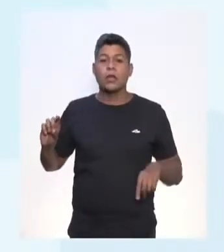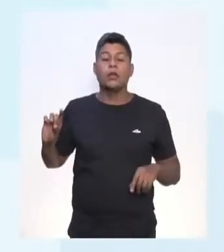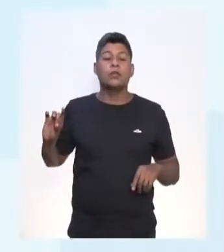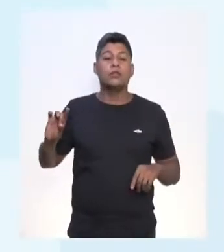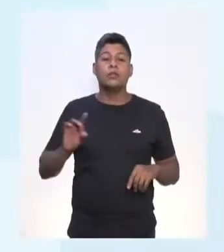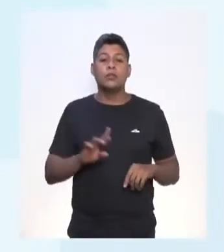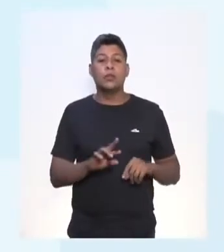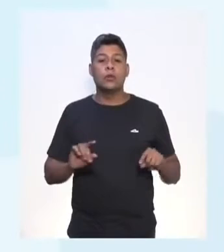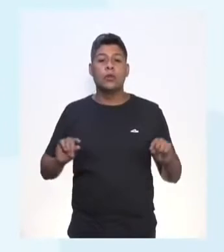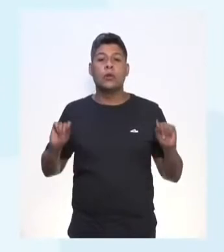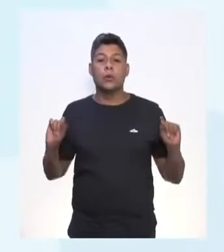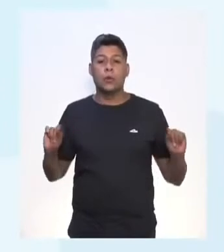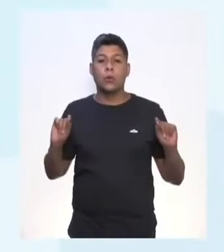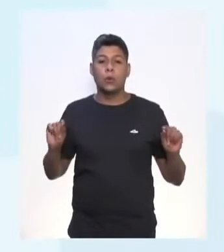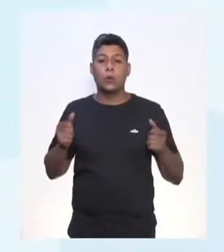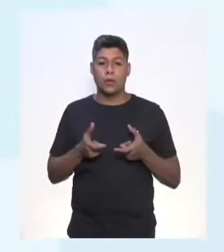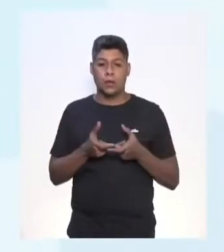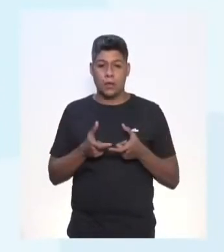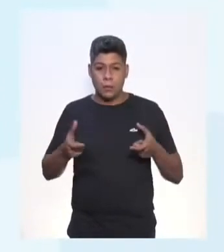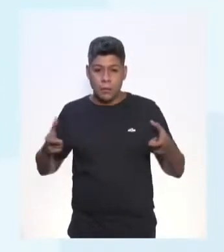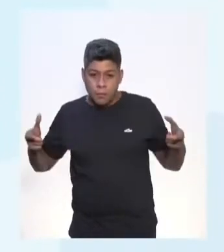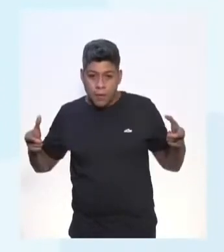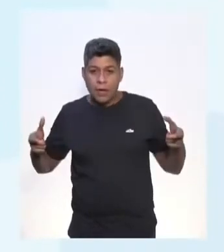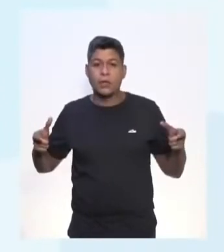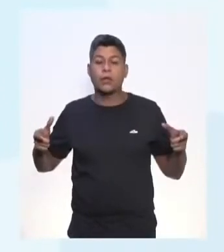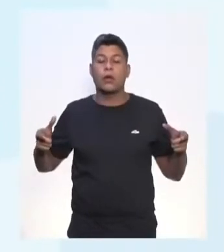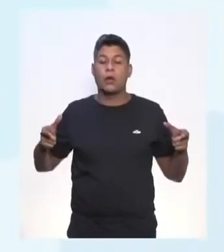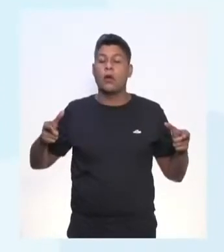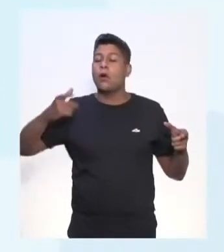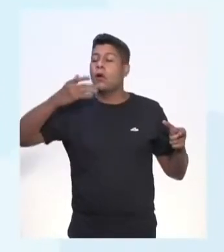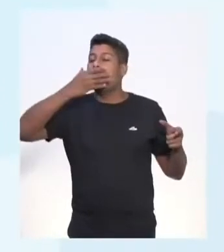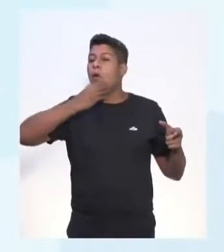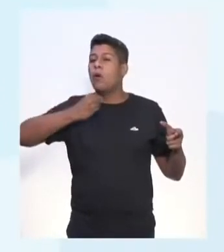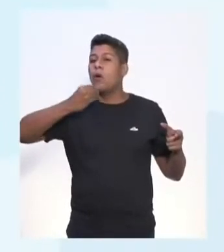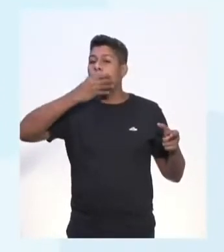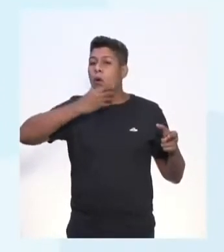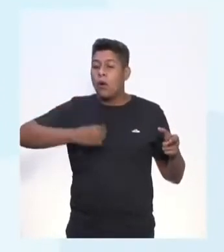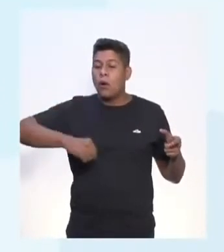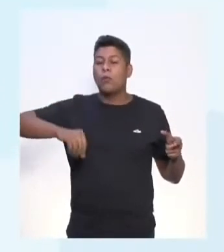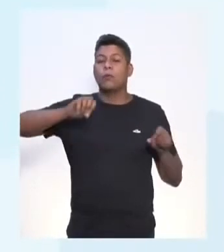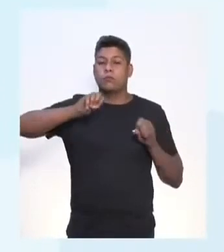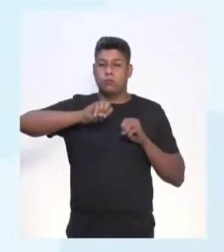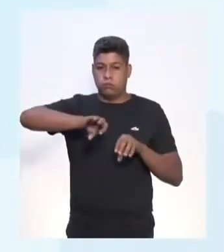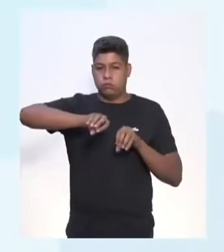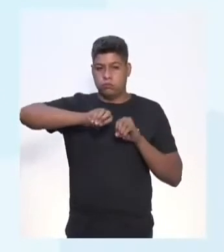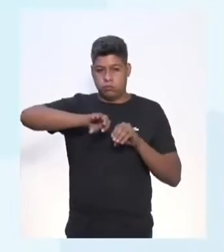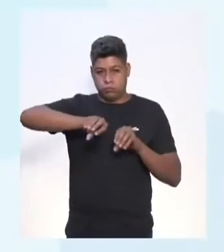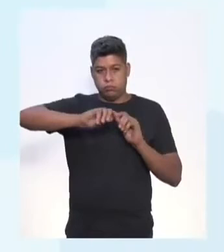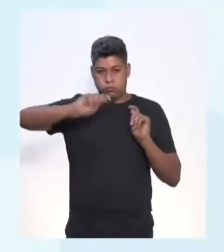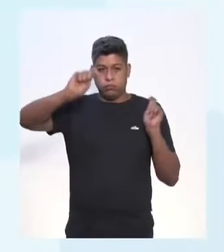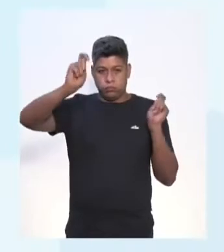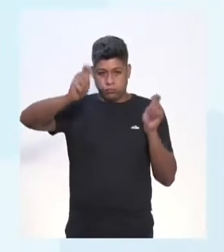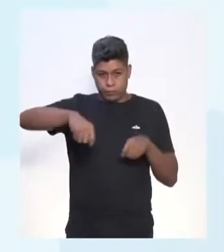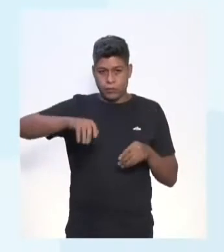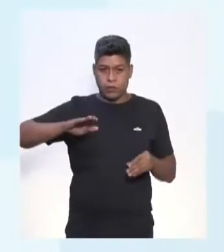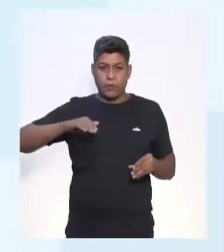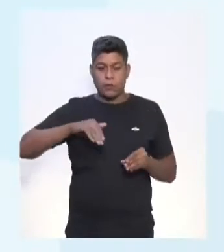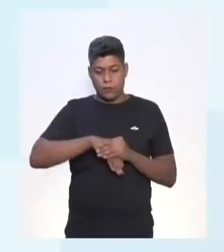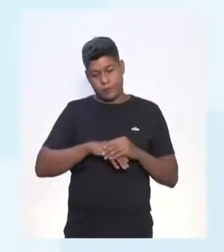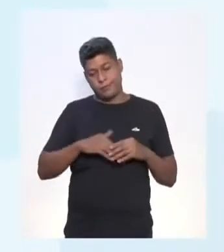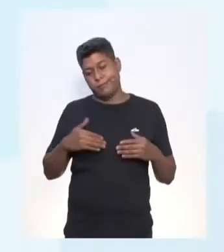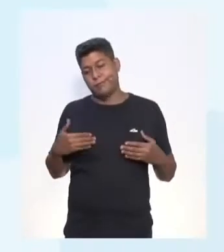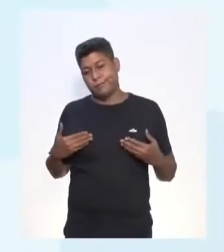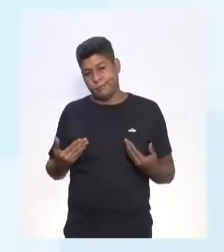somente a maiores ali, homens alfabetizados, é que poderiam votar.